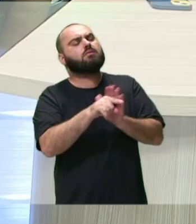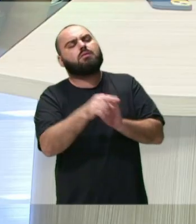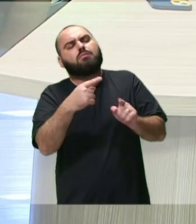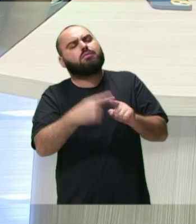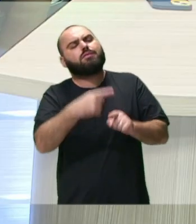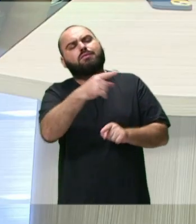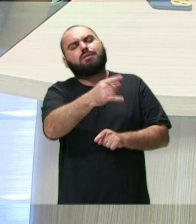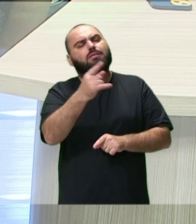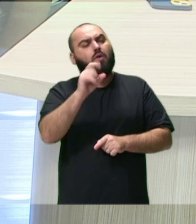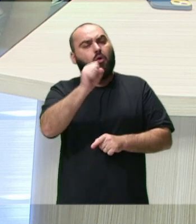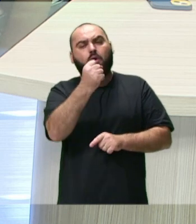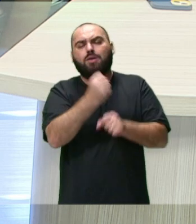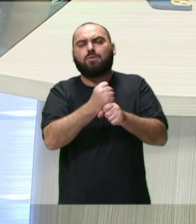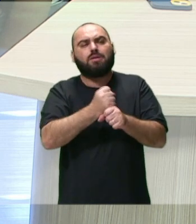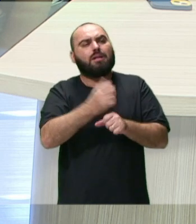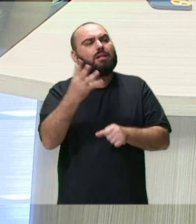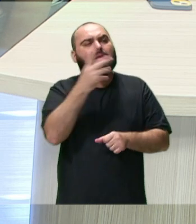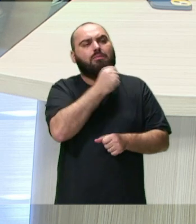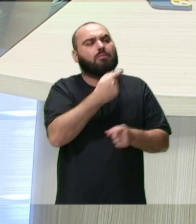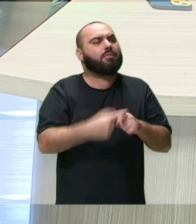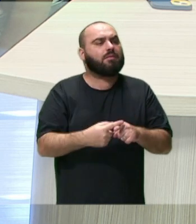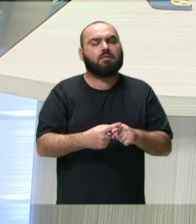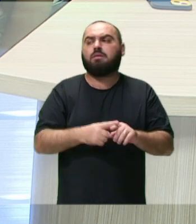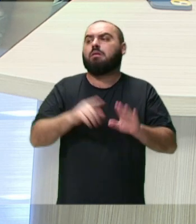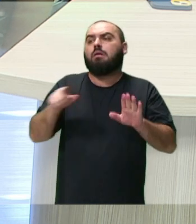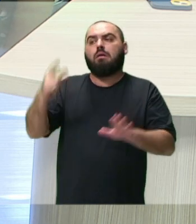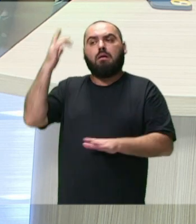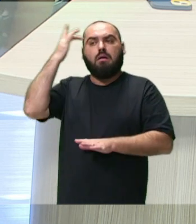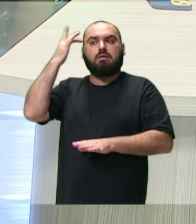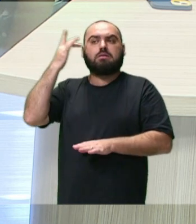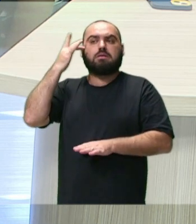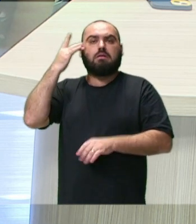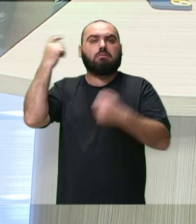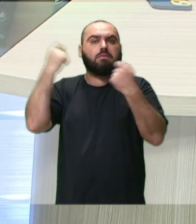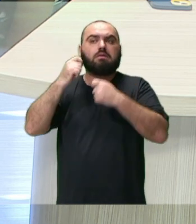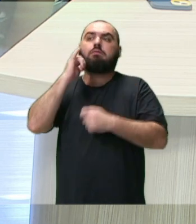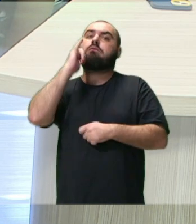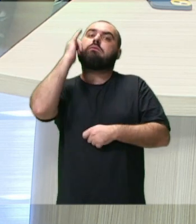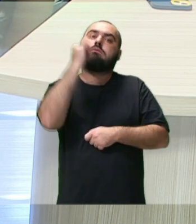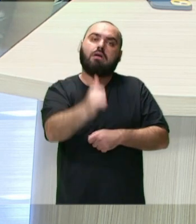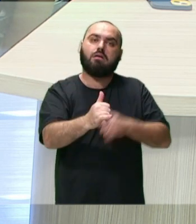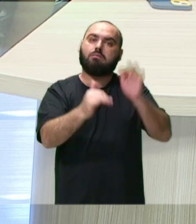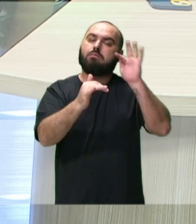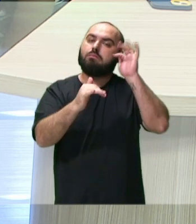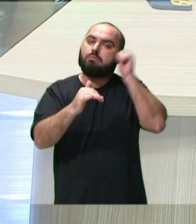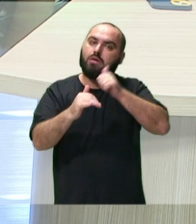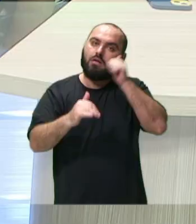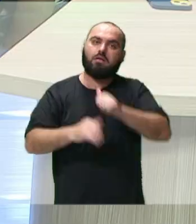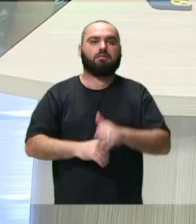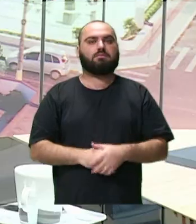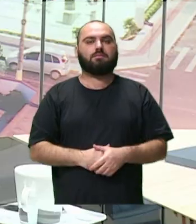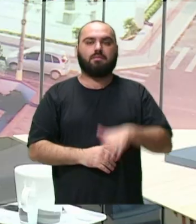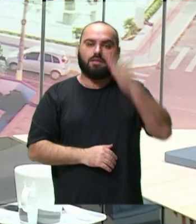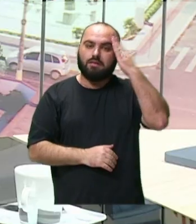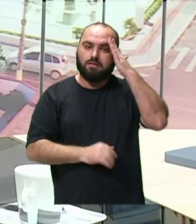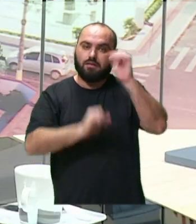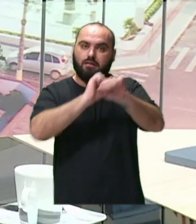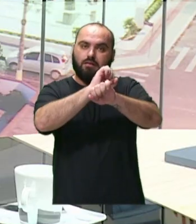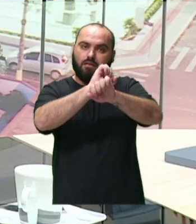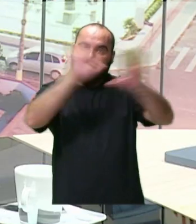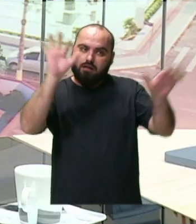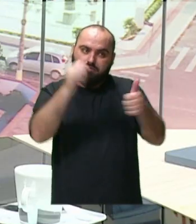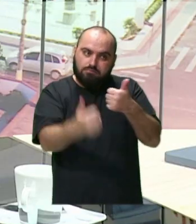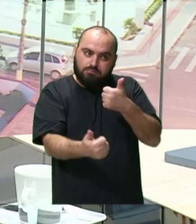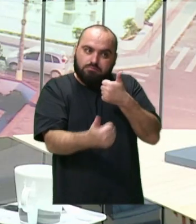para conversar sobre isso. Ela disse que não havia falado porque ela entendia que tinha que dizer isso para uma mulher. Que somente uma mulher ia entender mais de perto